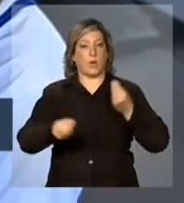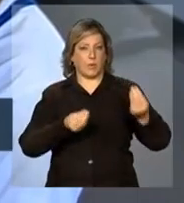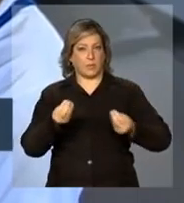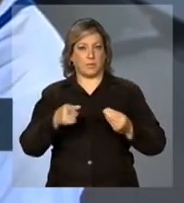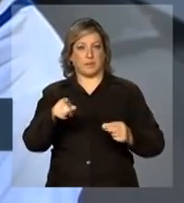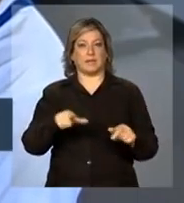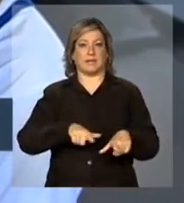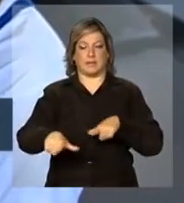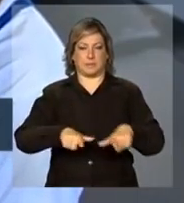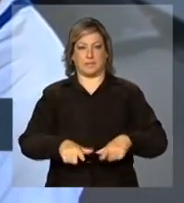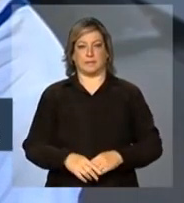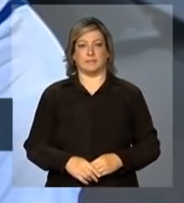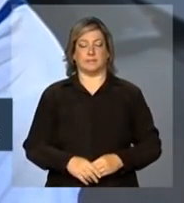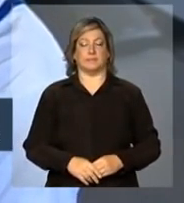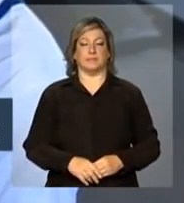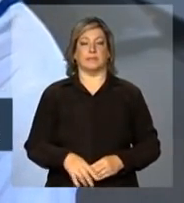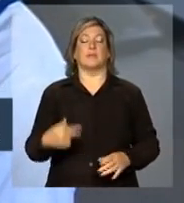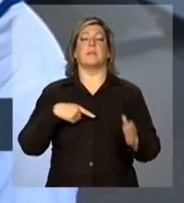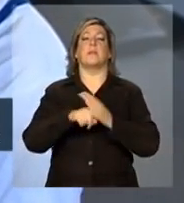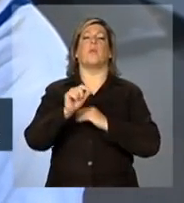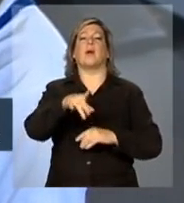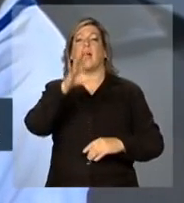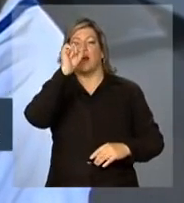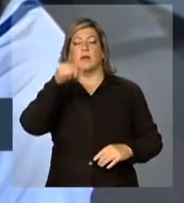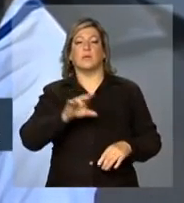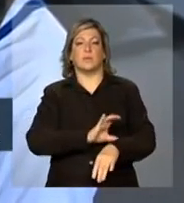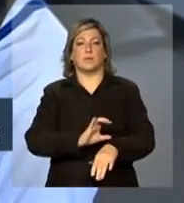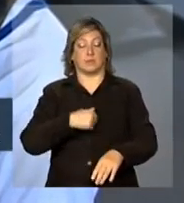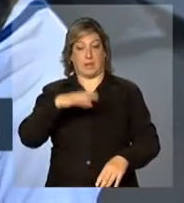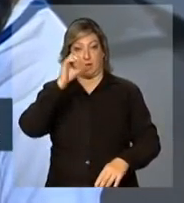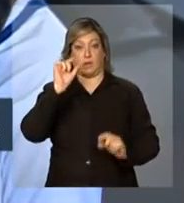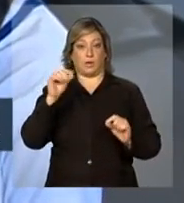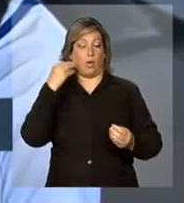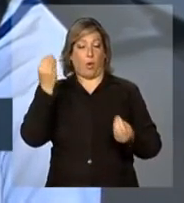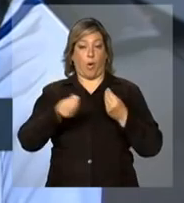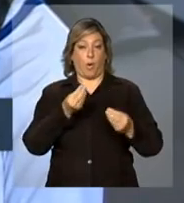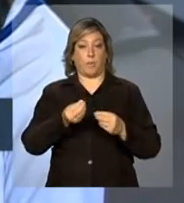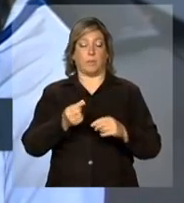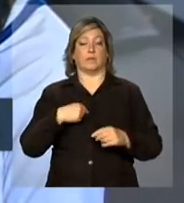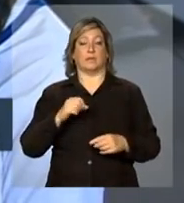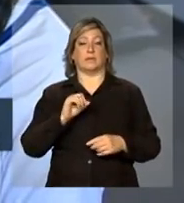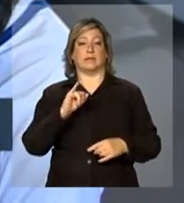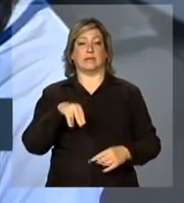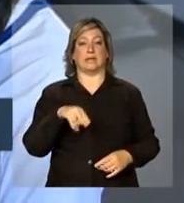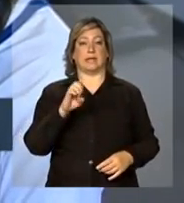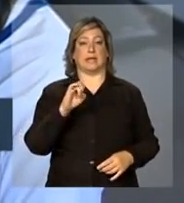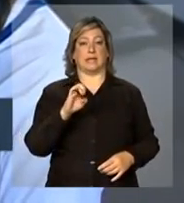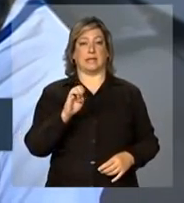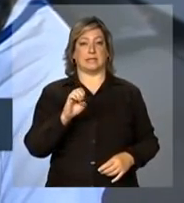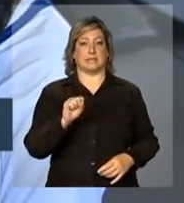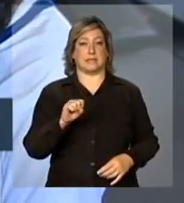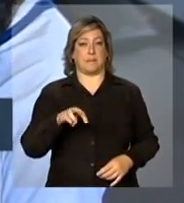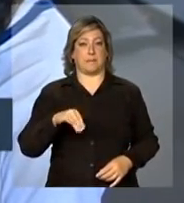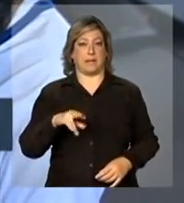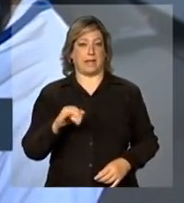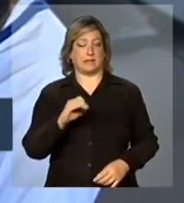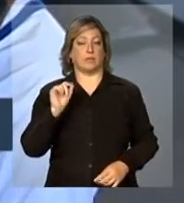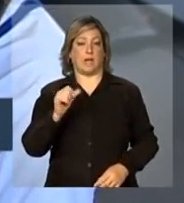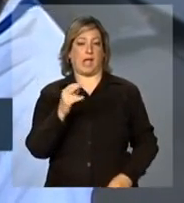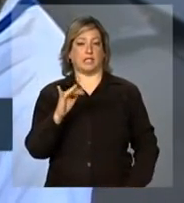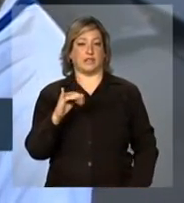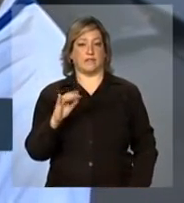que ele faz. O que você aprendeu nesse curso? Eu aprendi a inseminação artificial, a vacinação, a ordenha e